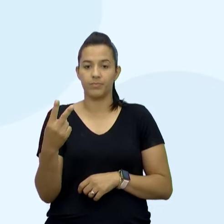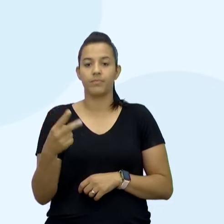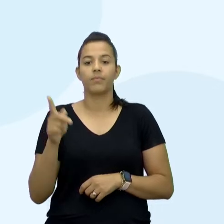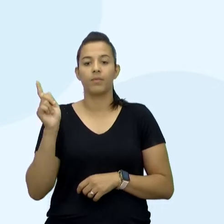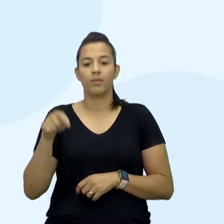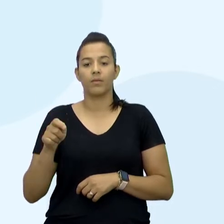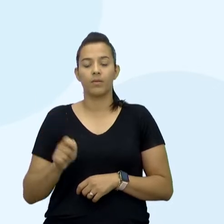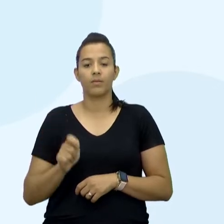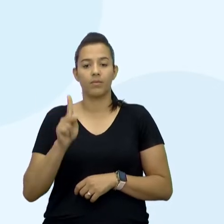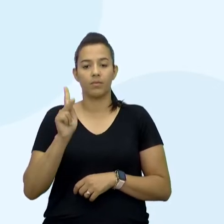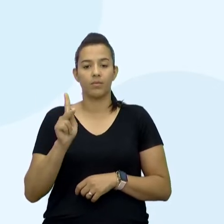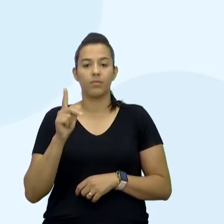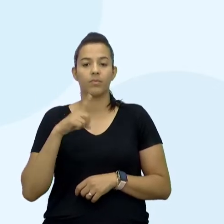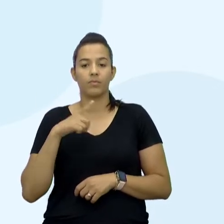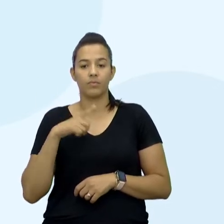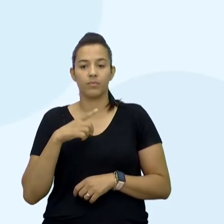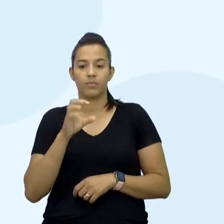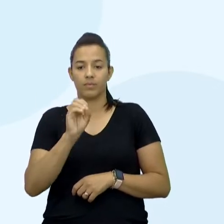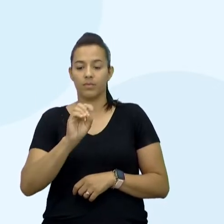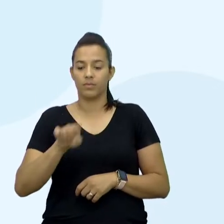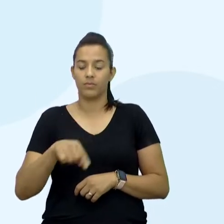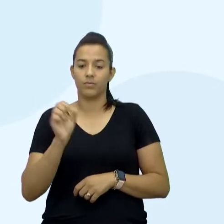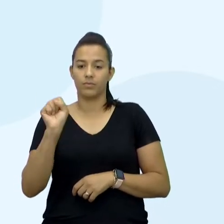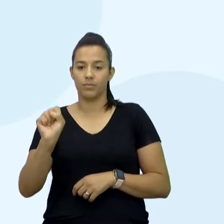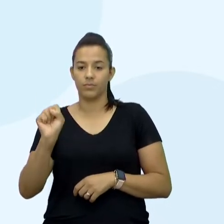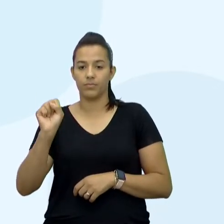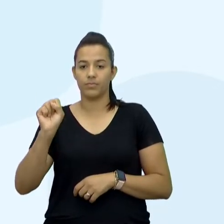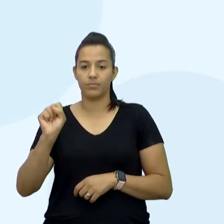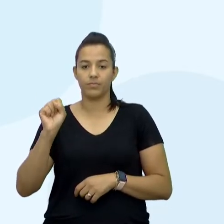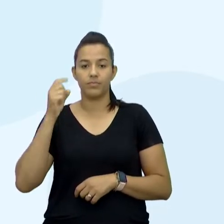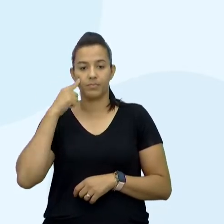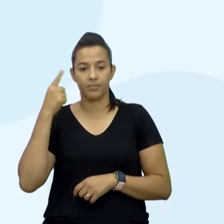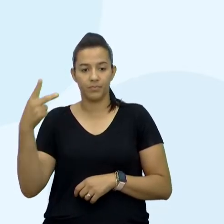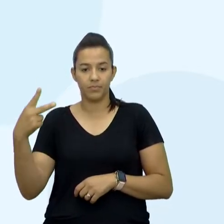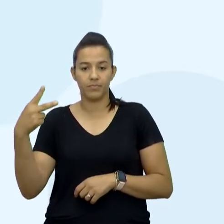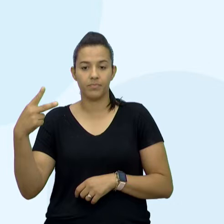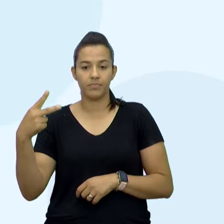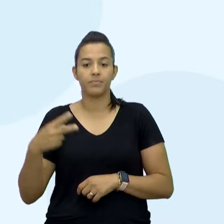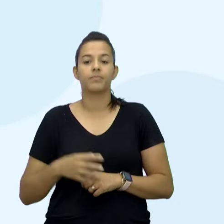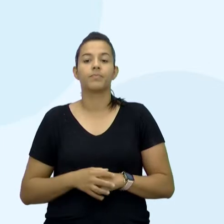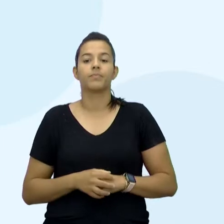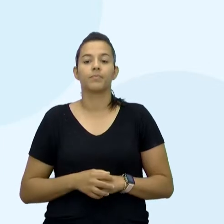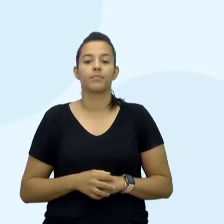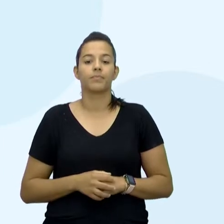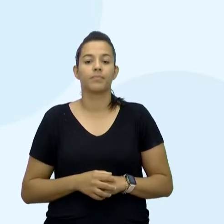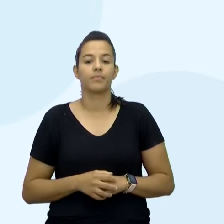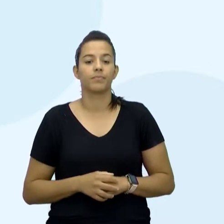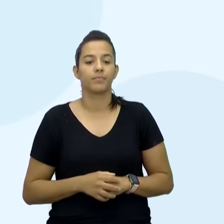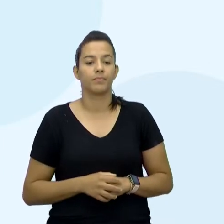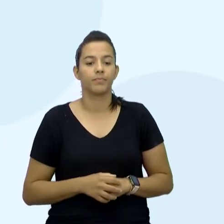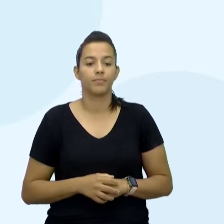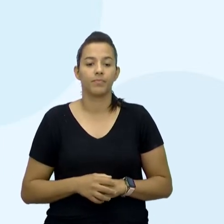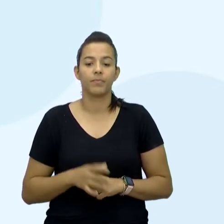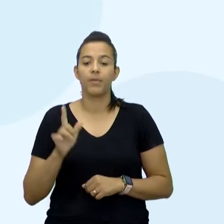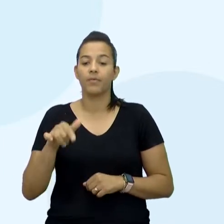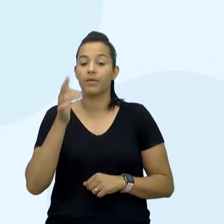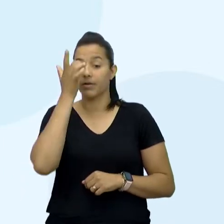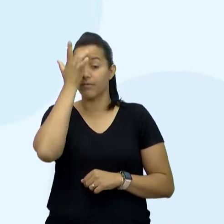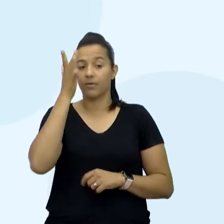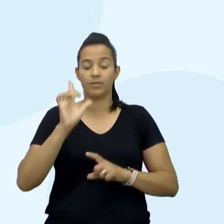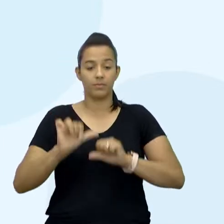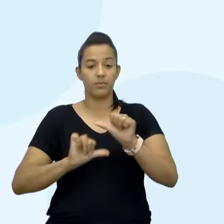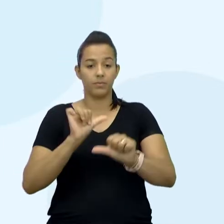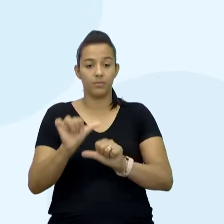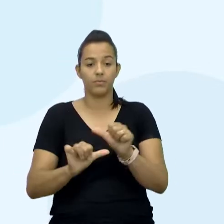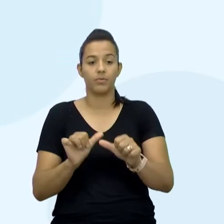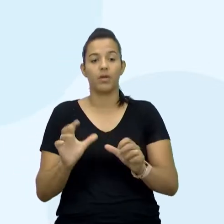K é 0,8 π ao quadrado. Eu deixei aqui em forma de π, porque vai ficar mais fácil para fazer a resolução depois.